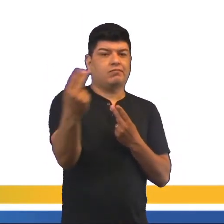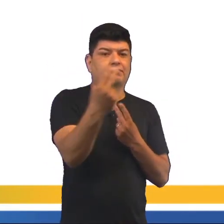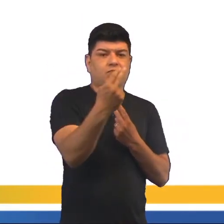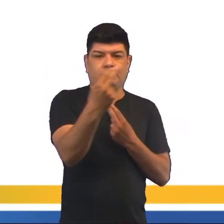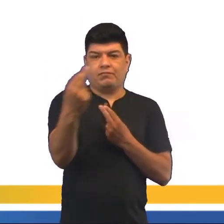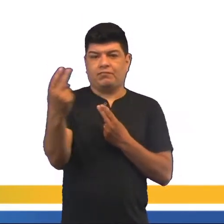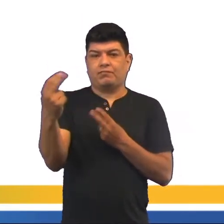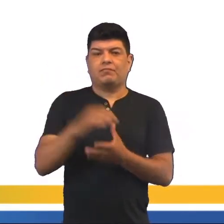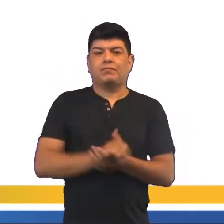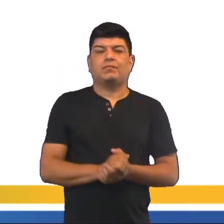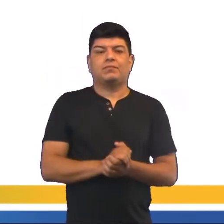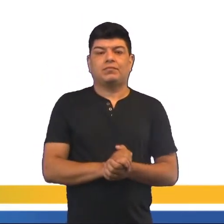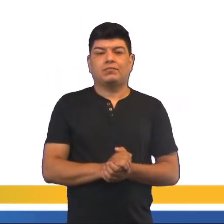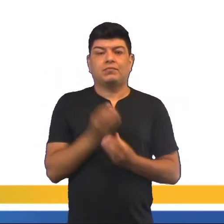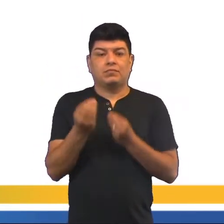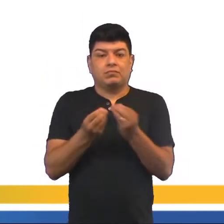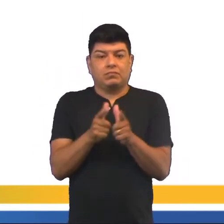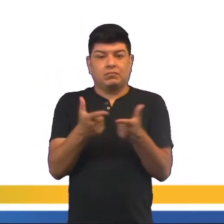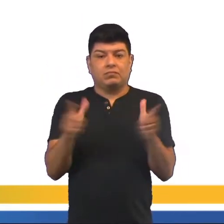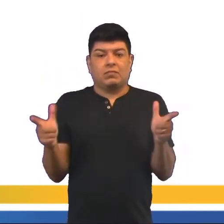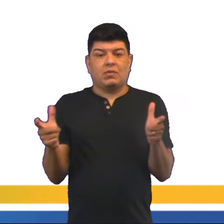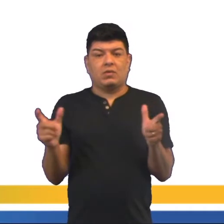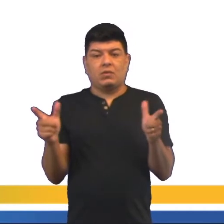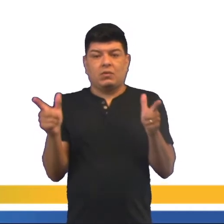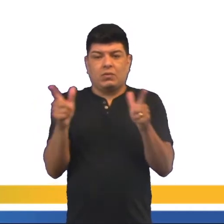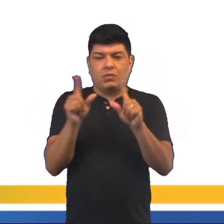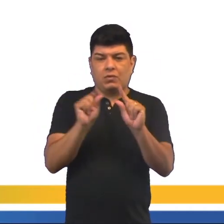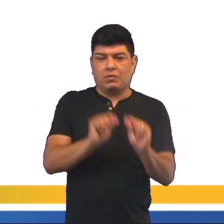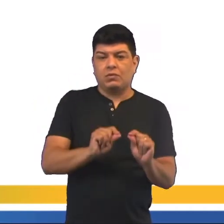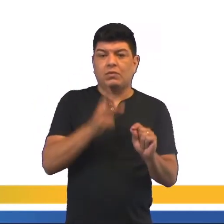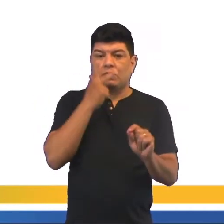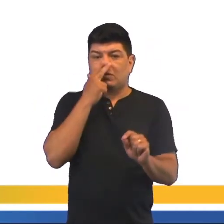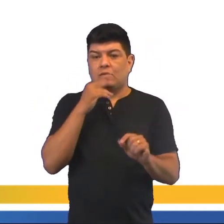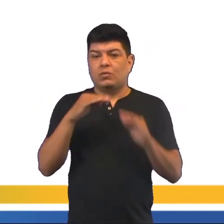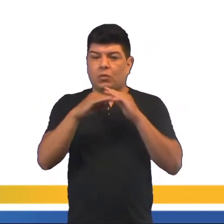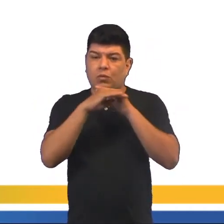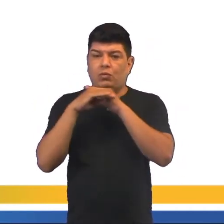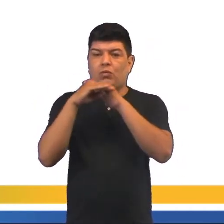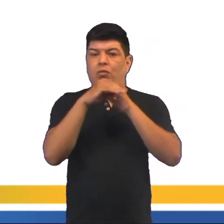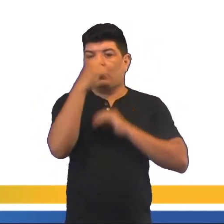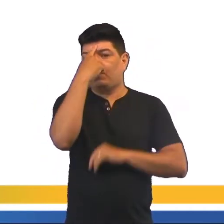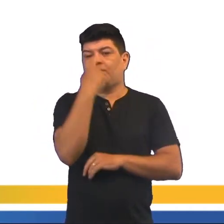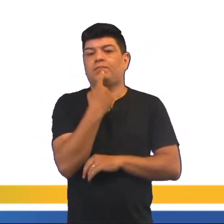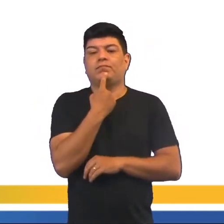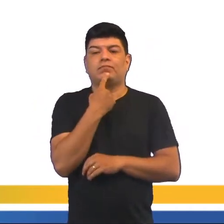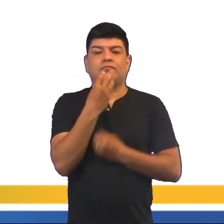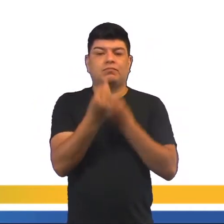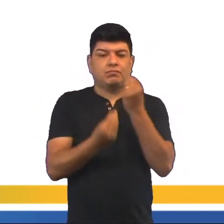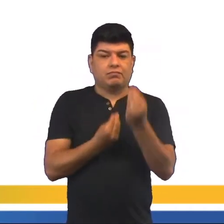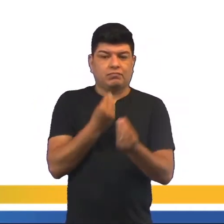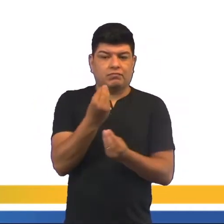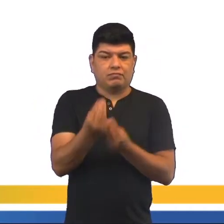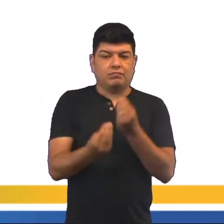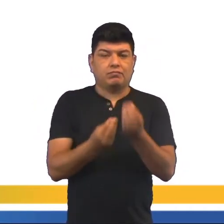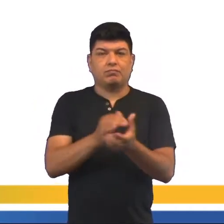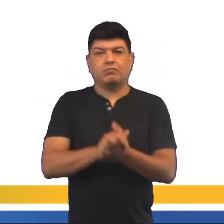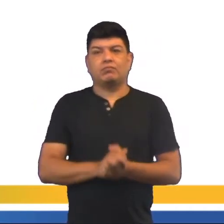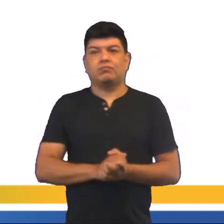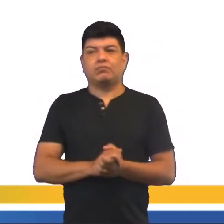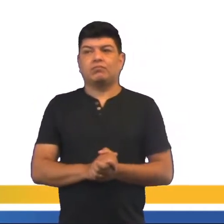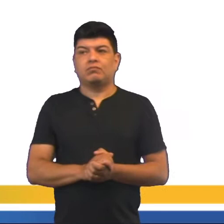iguais. Como ampliar ou reduzir proporcionalmente uma figura? Como que nós podemos fazer